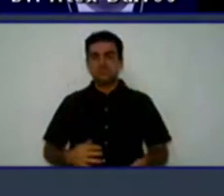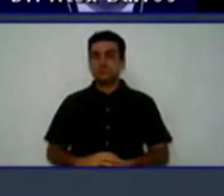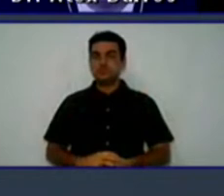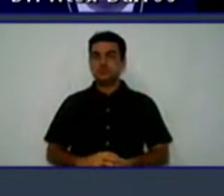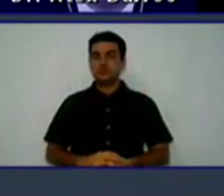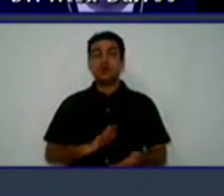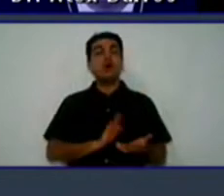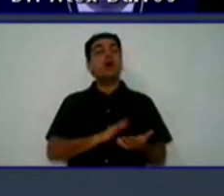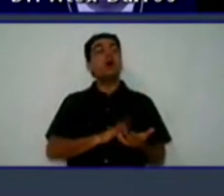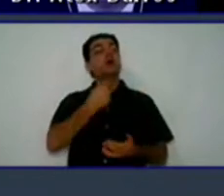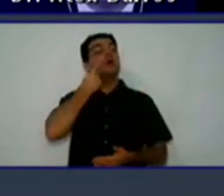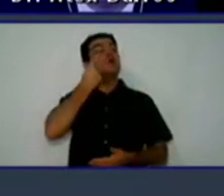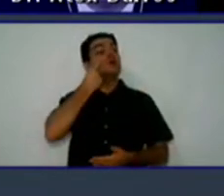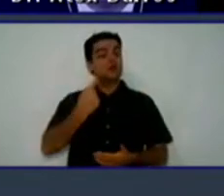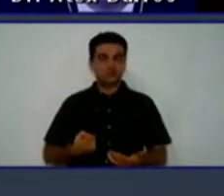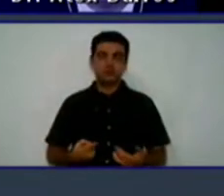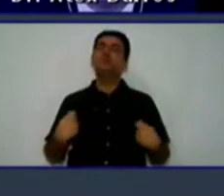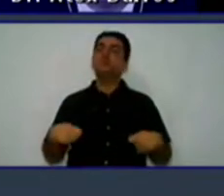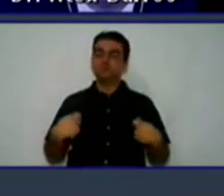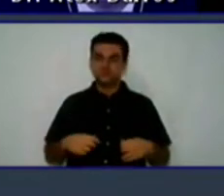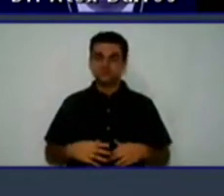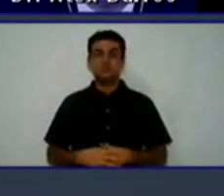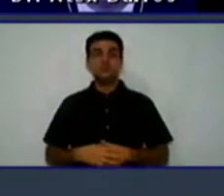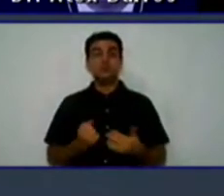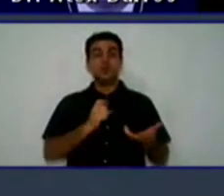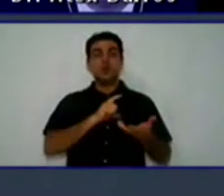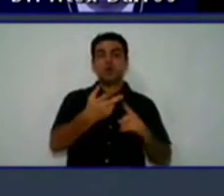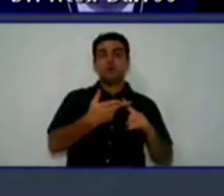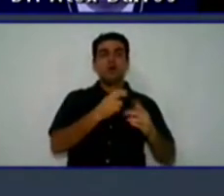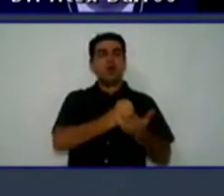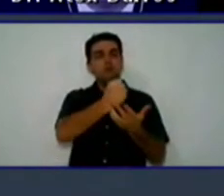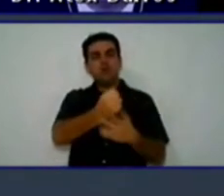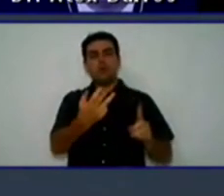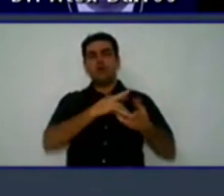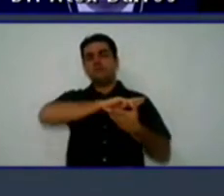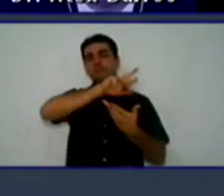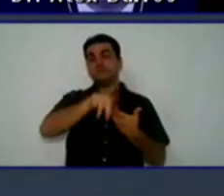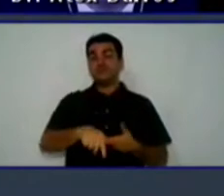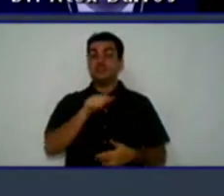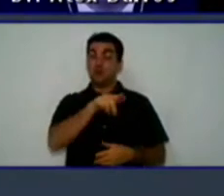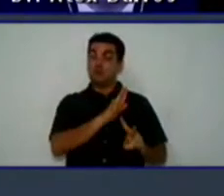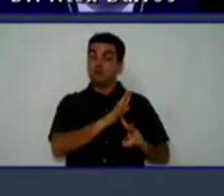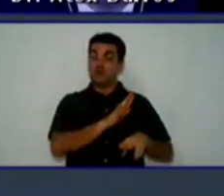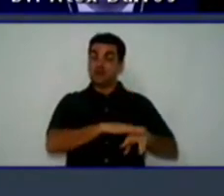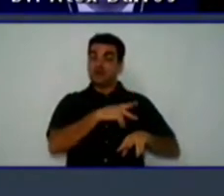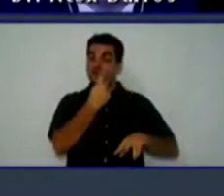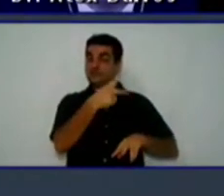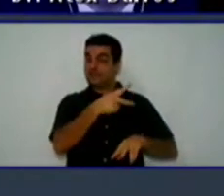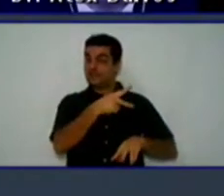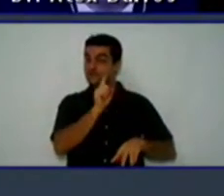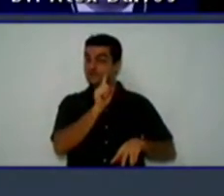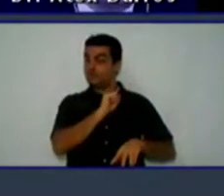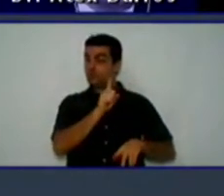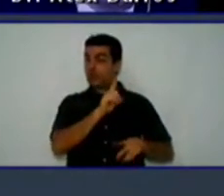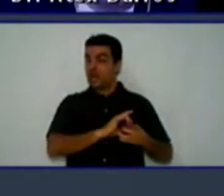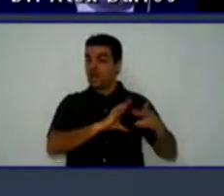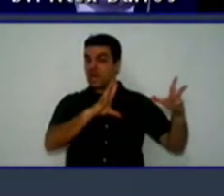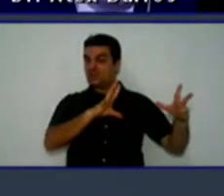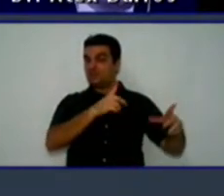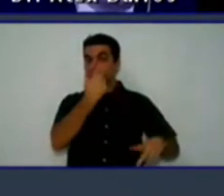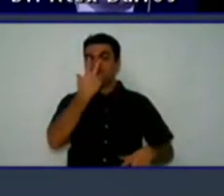para aquisições, para o gasto, para serviços. O fato dos partidos serem autônomos não transforma o